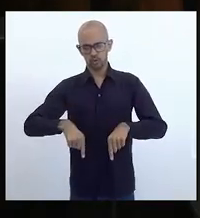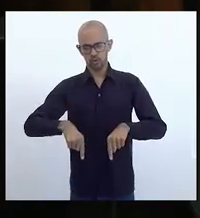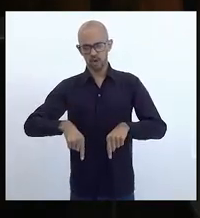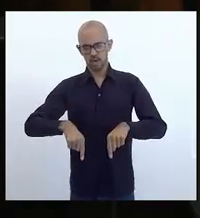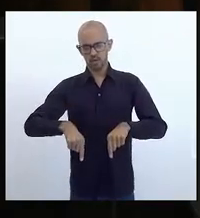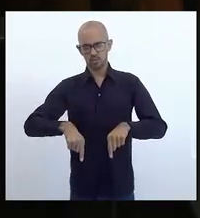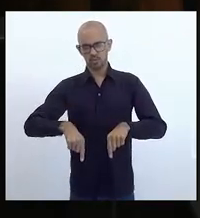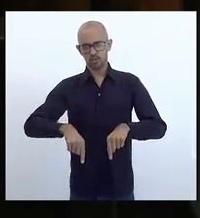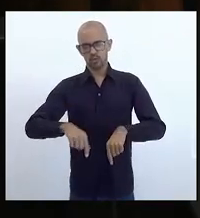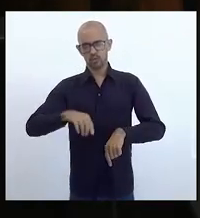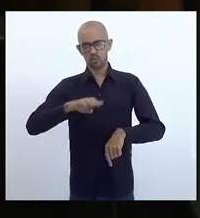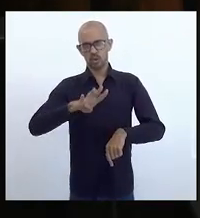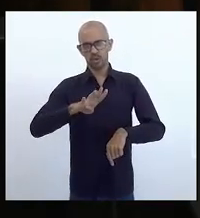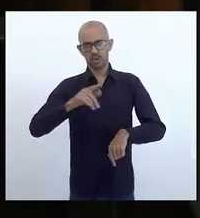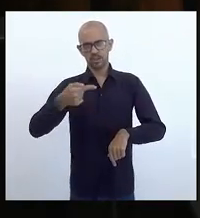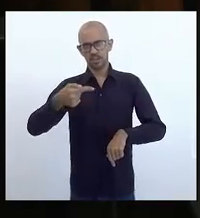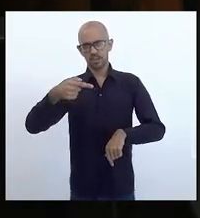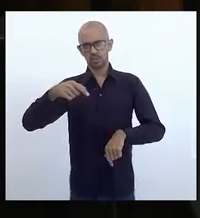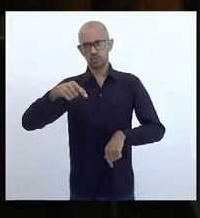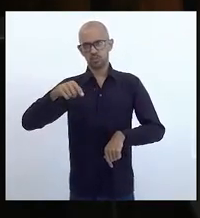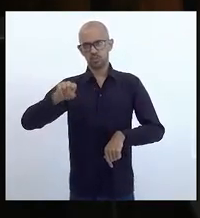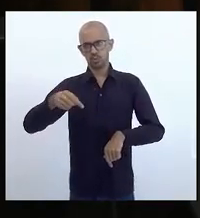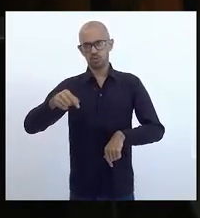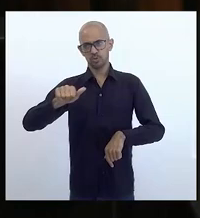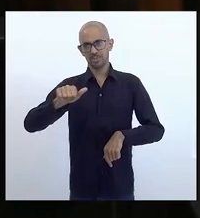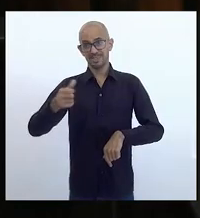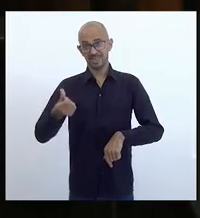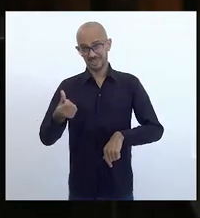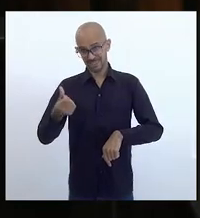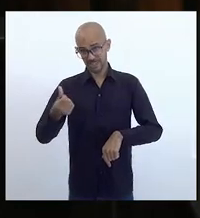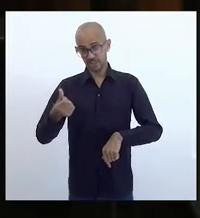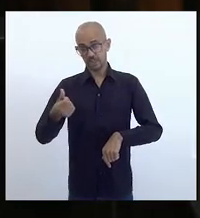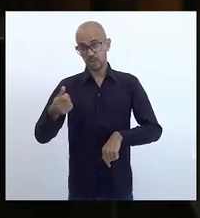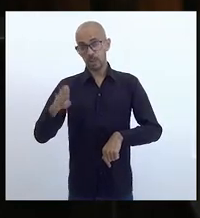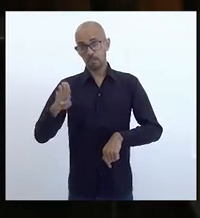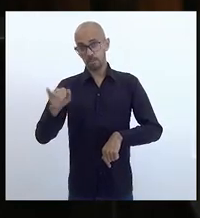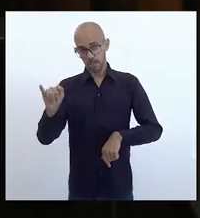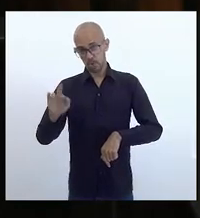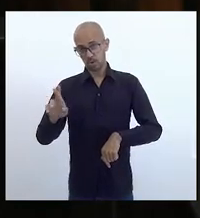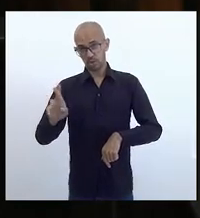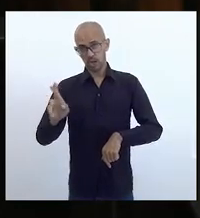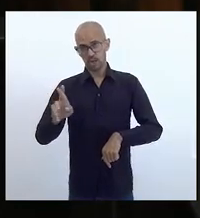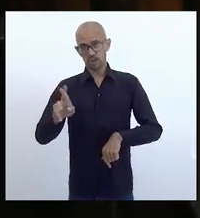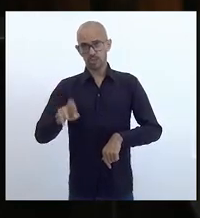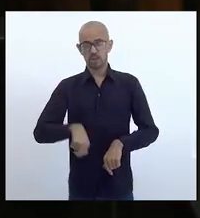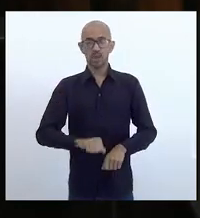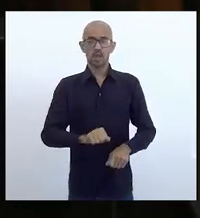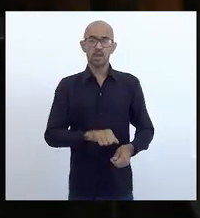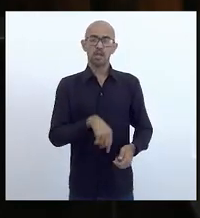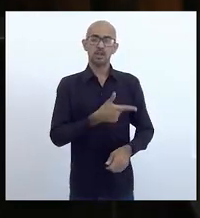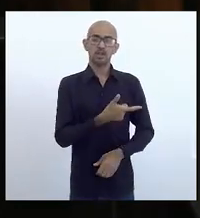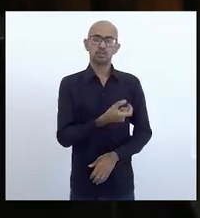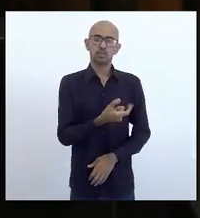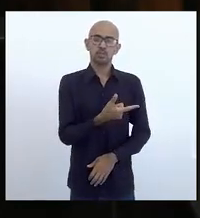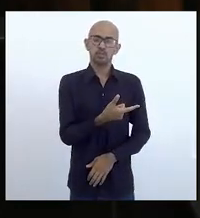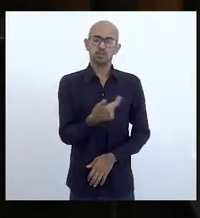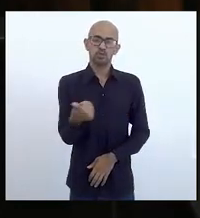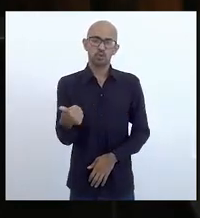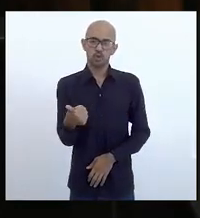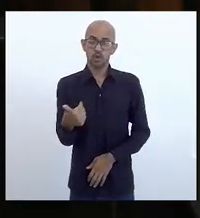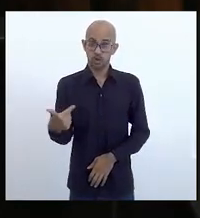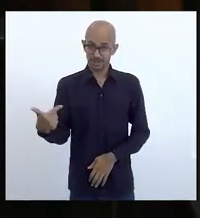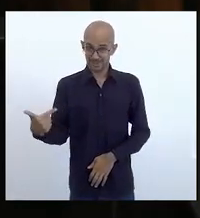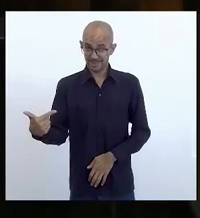47,16 bilhões. E em 22 está previsto 51,6